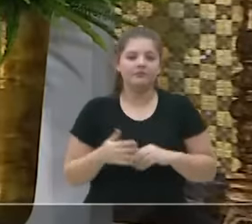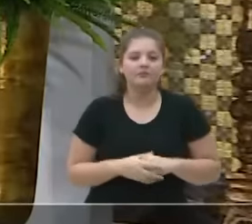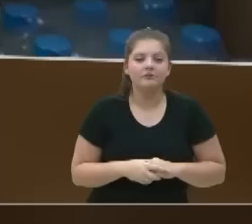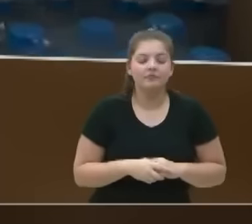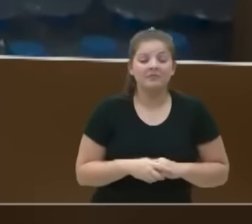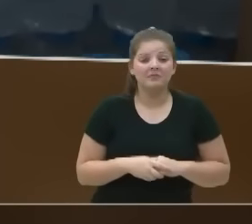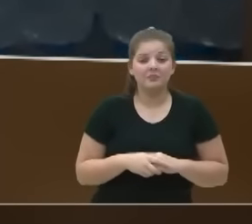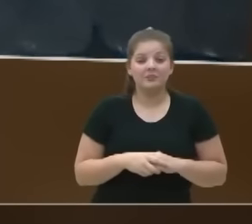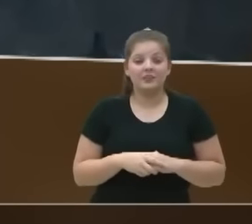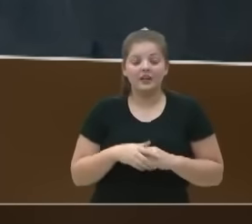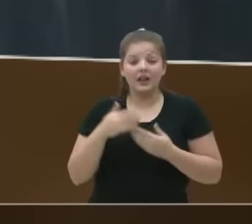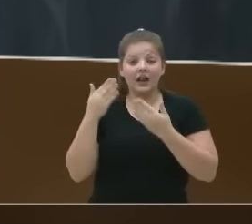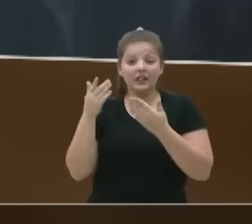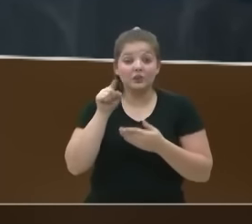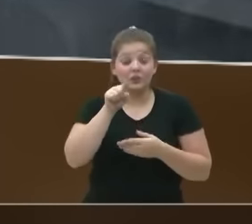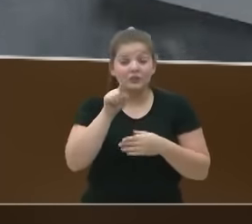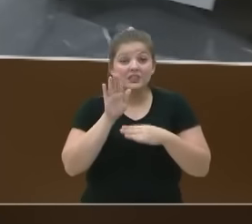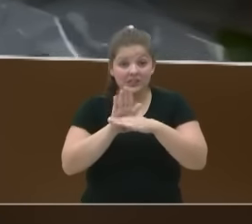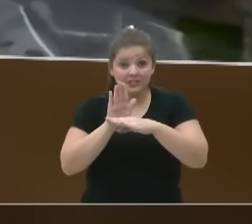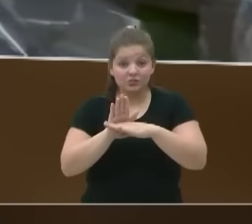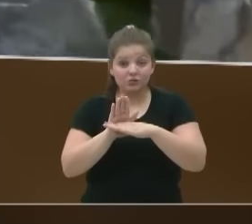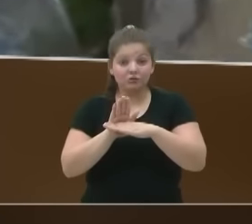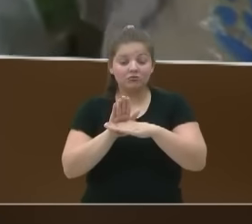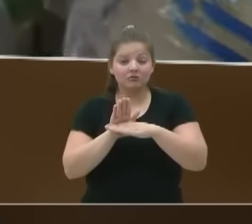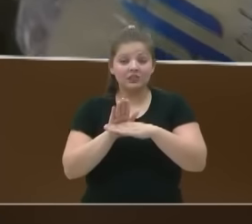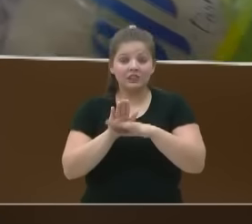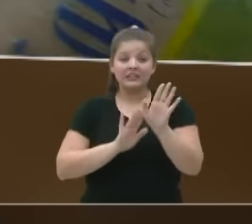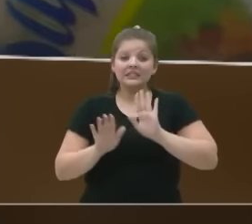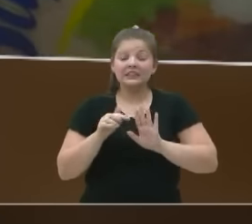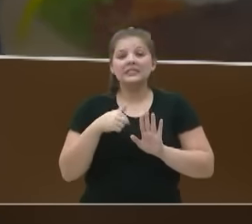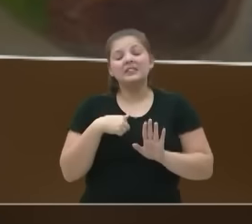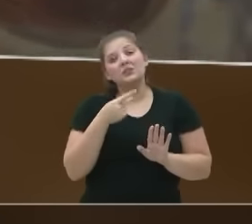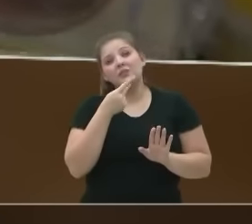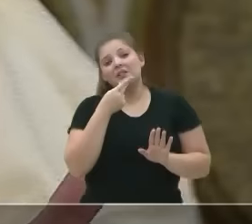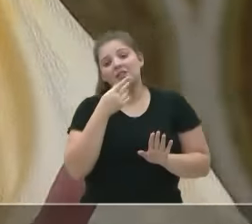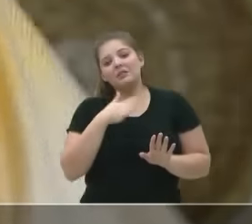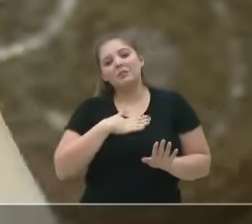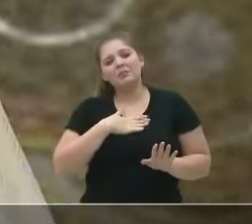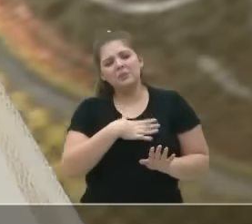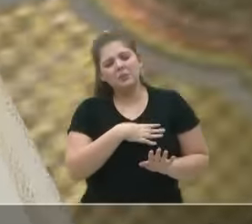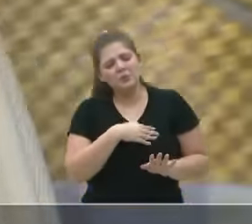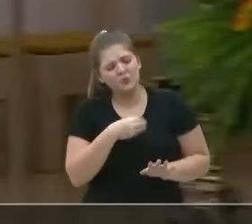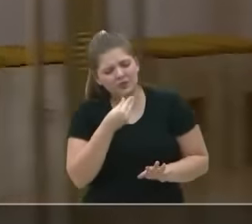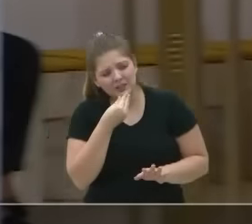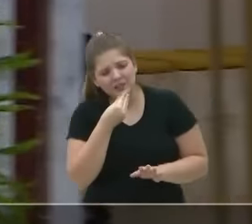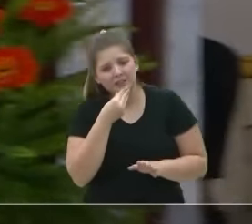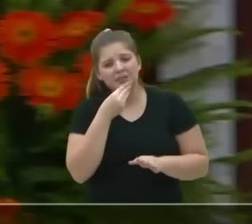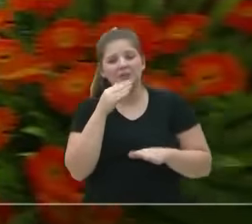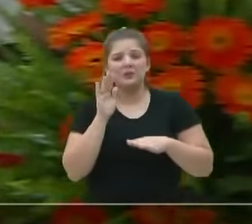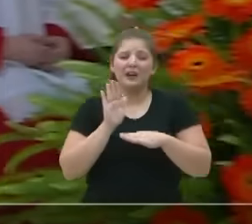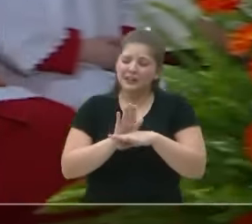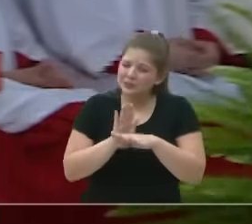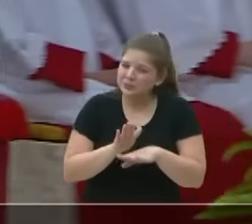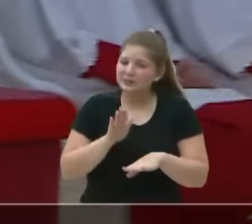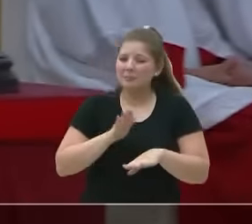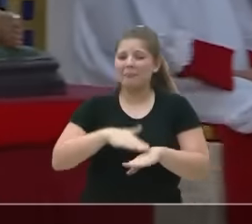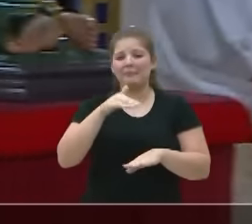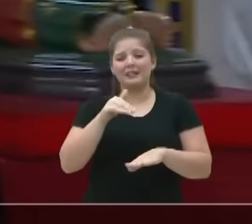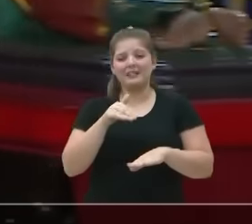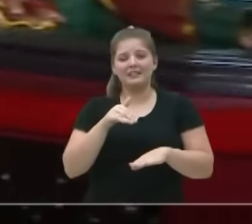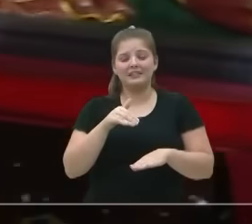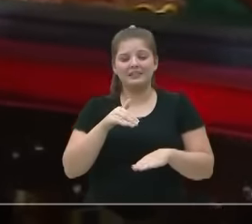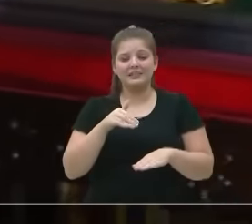aquela colaboração que você dá, que às vezes eu digo assim, meu filho, ajude mais, tem que